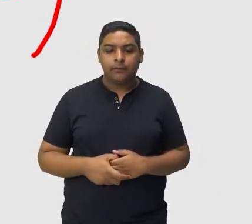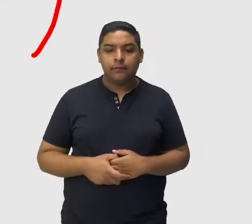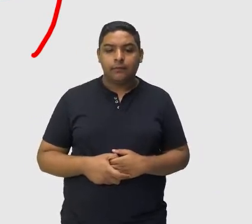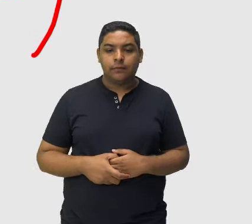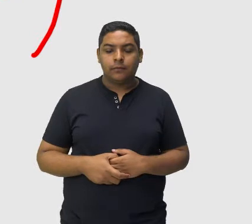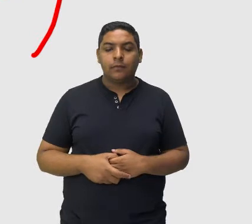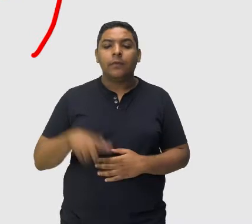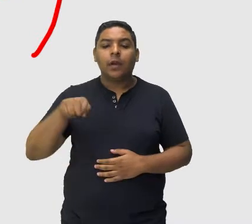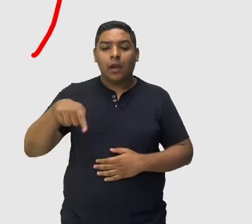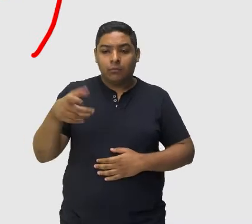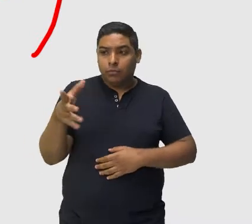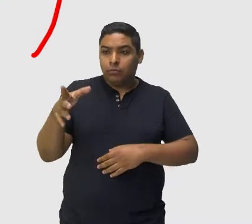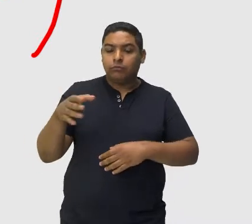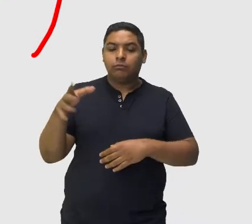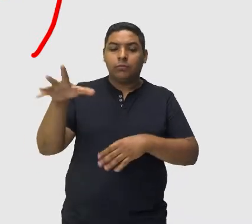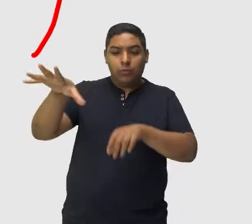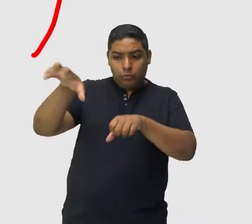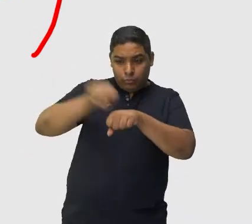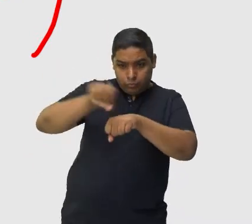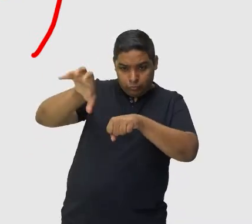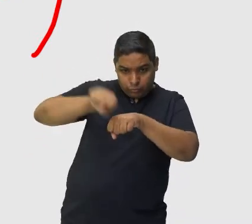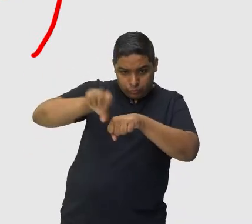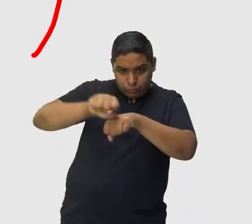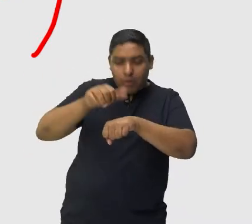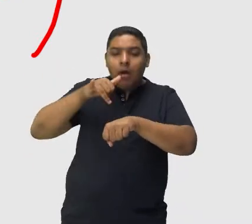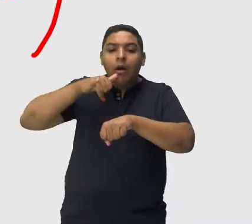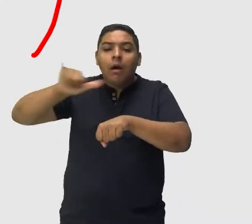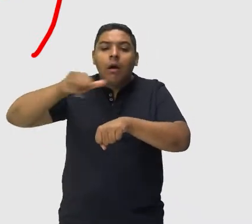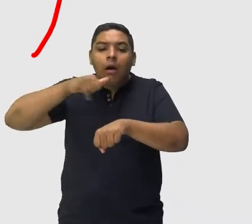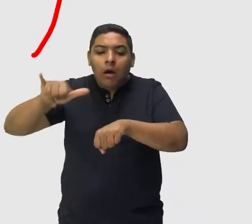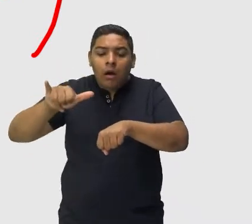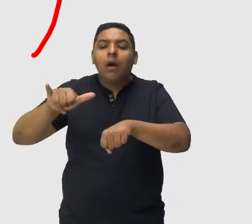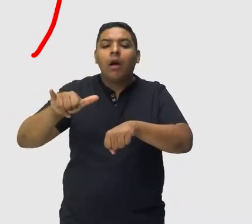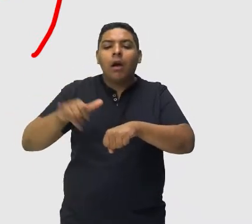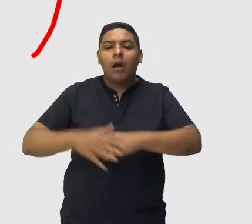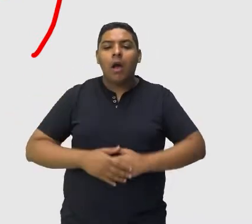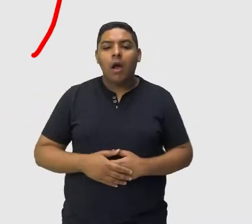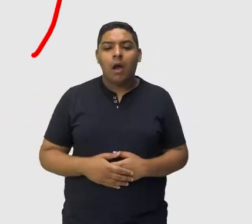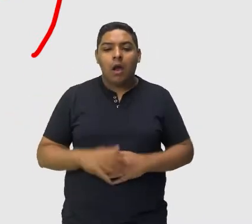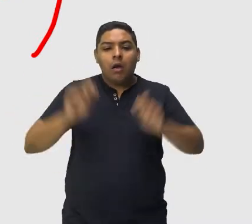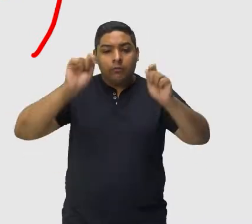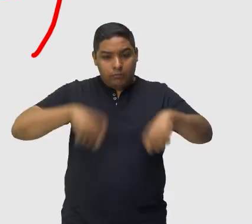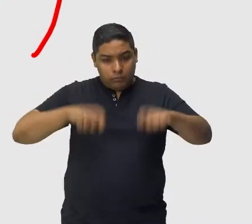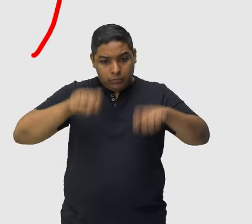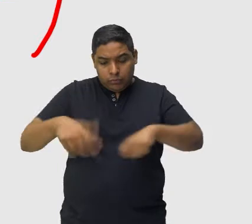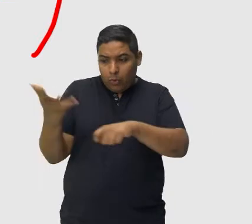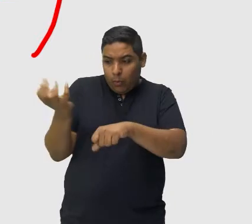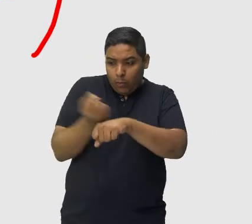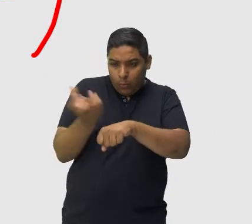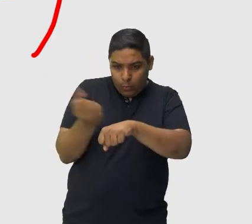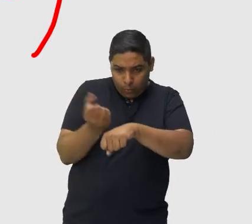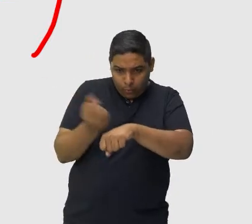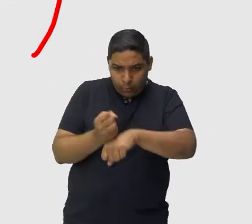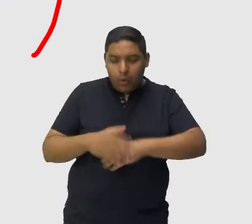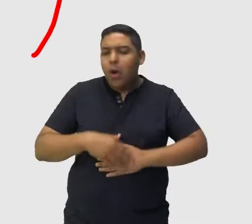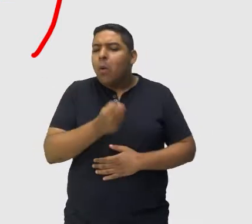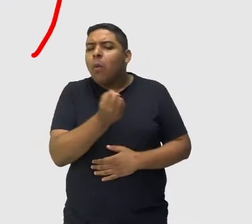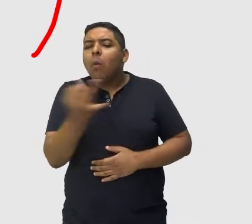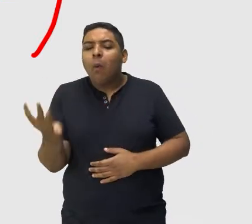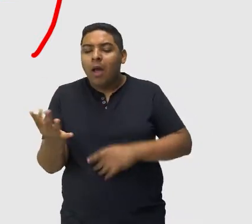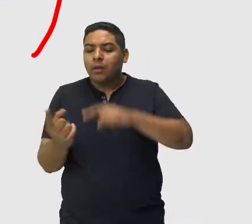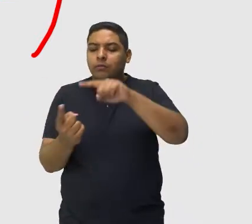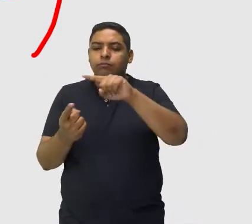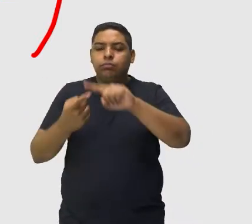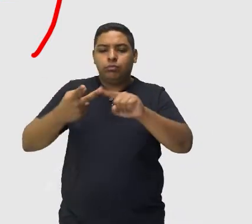que o condutor tem de armazenar por unidade de potencial elétrico. Então, olha, a